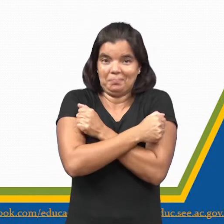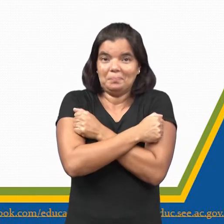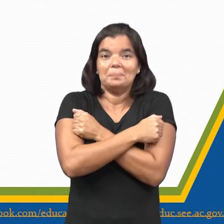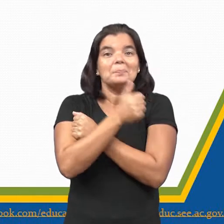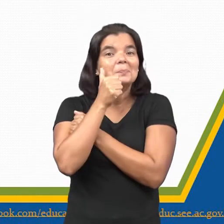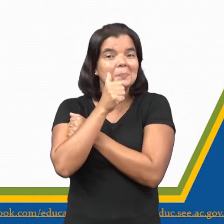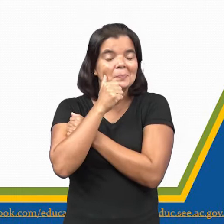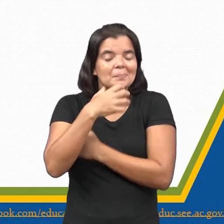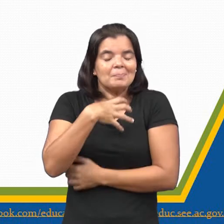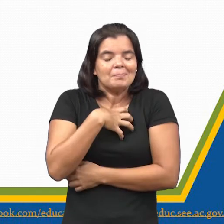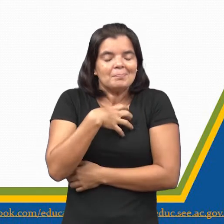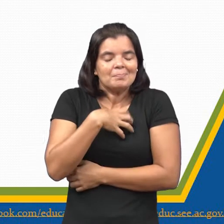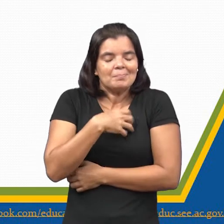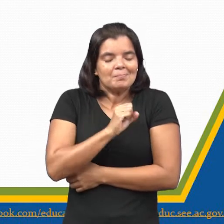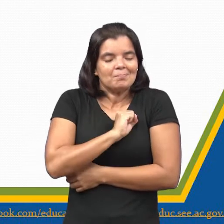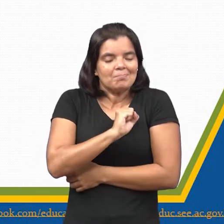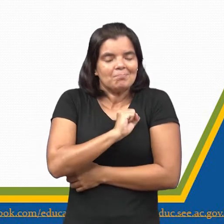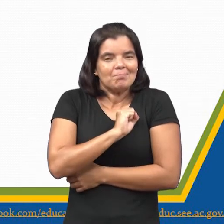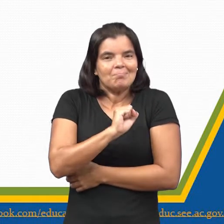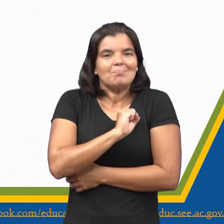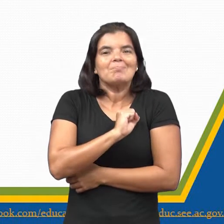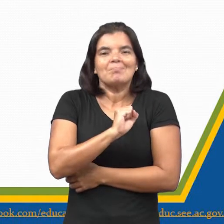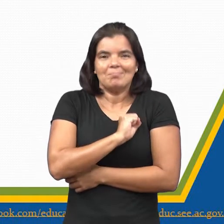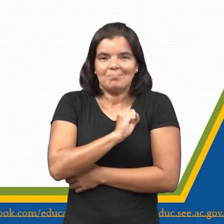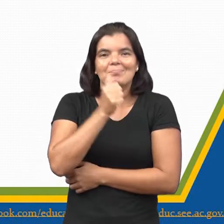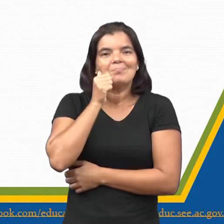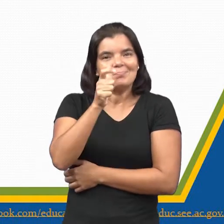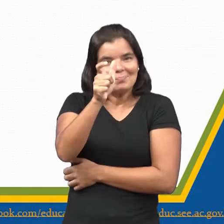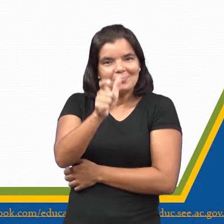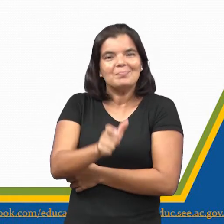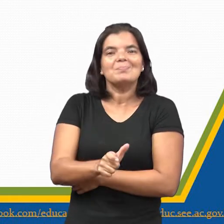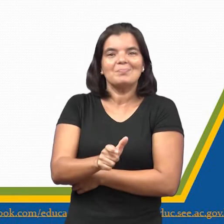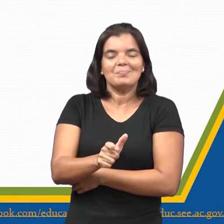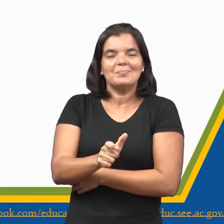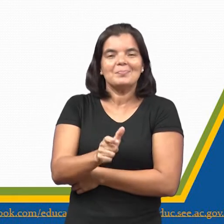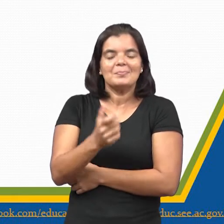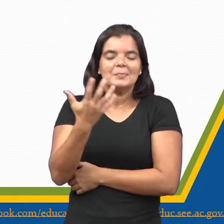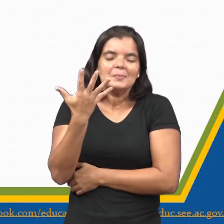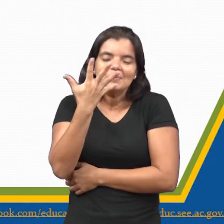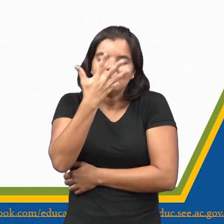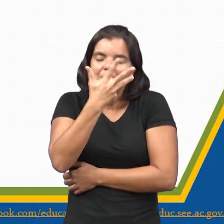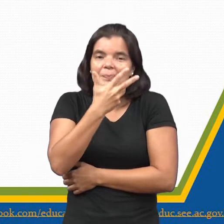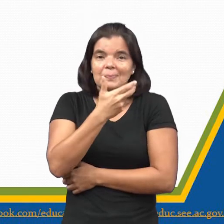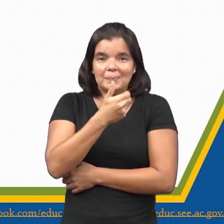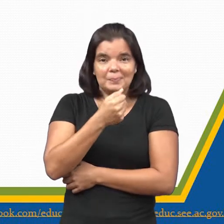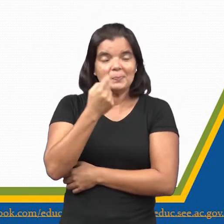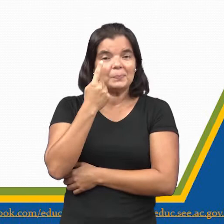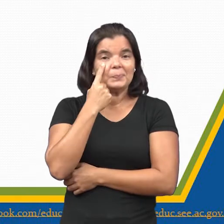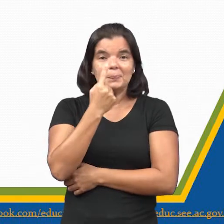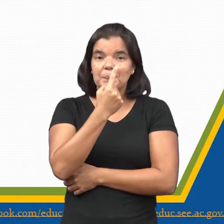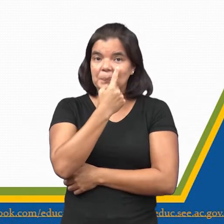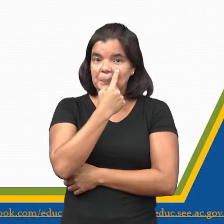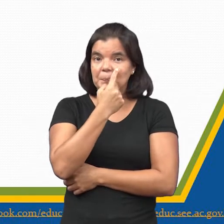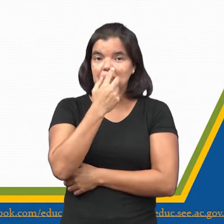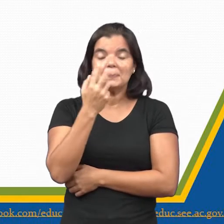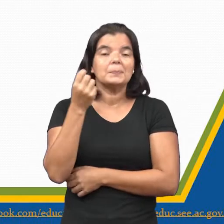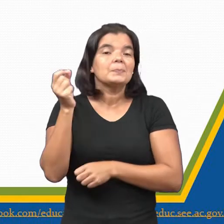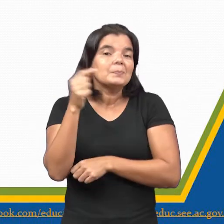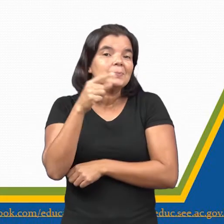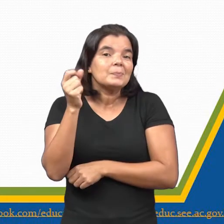ela pudesse sentir meu coração batendo por ela, aquela gatinha com manchas e olhos como uma